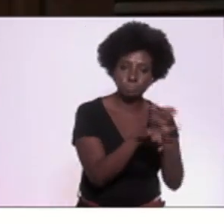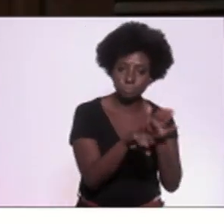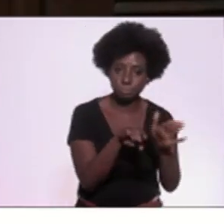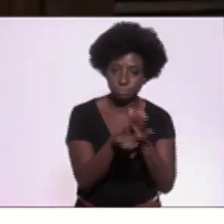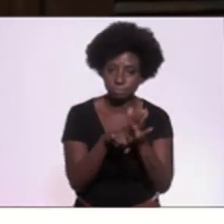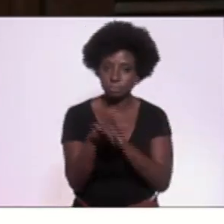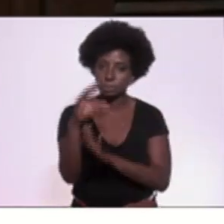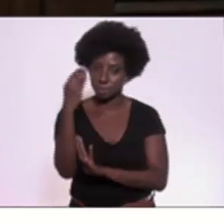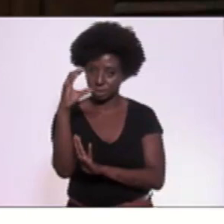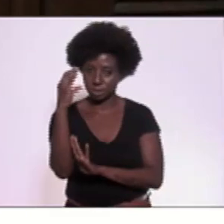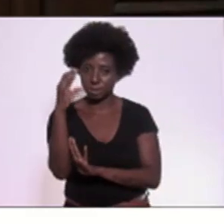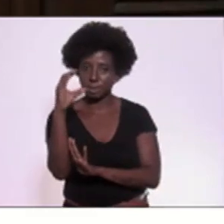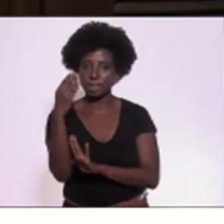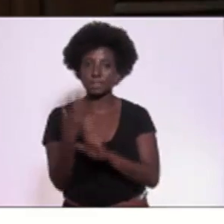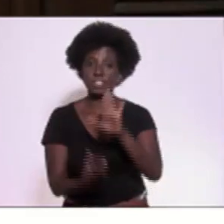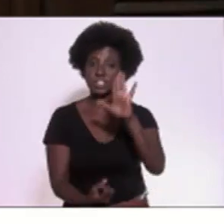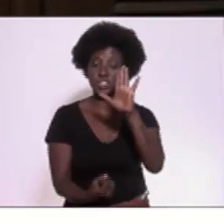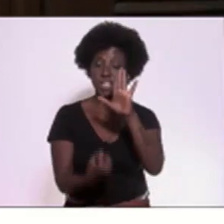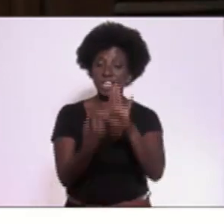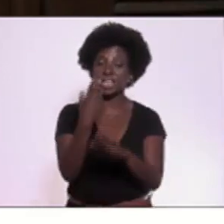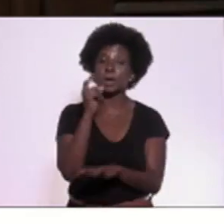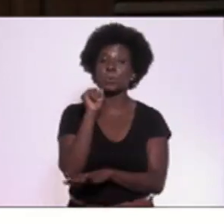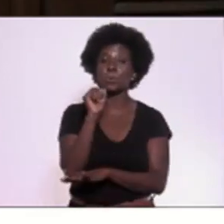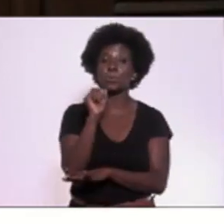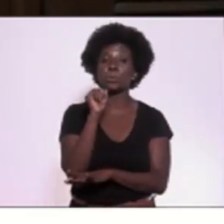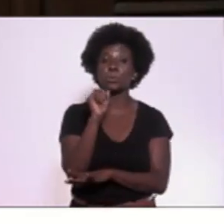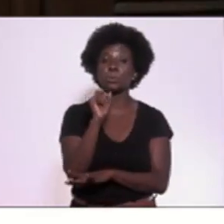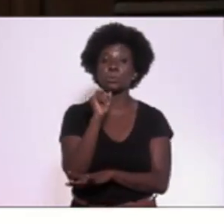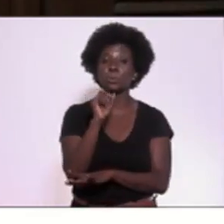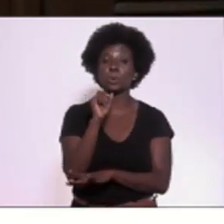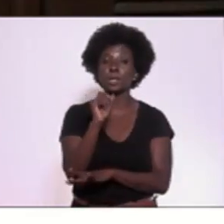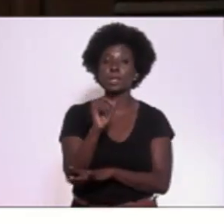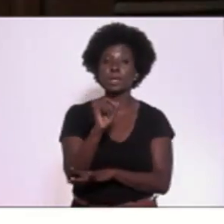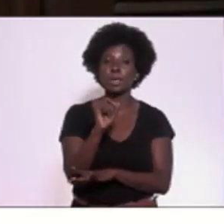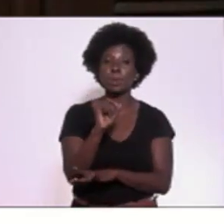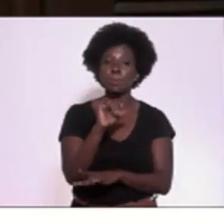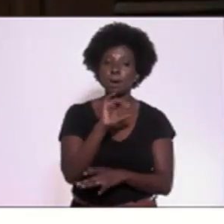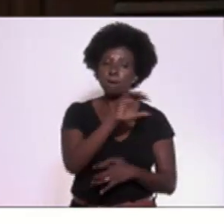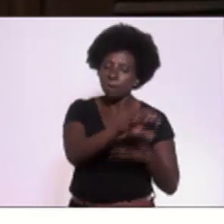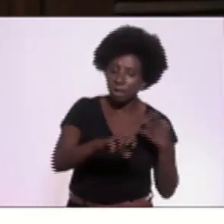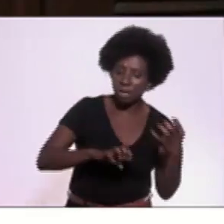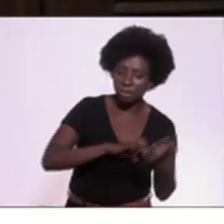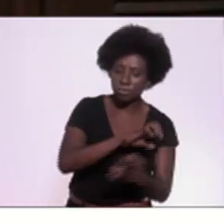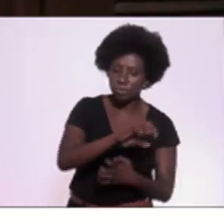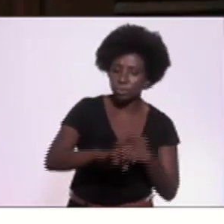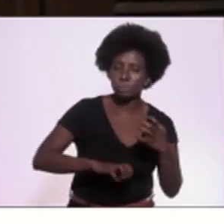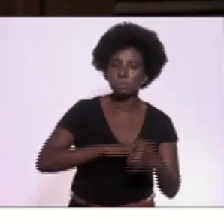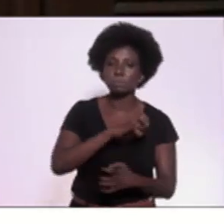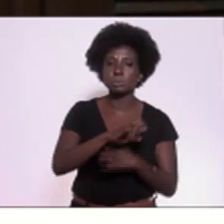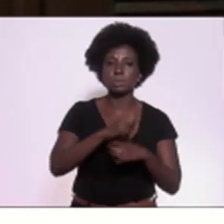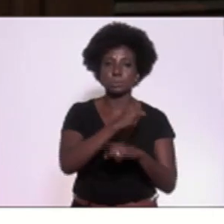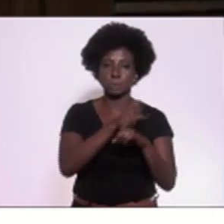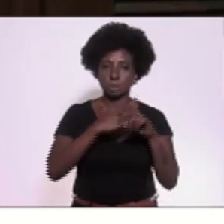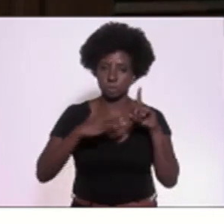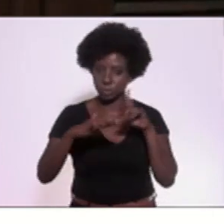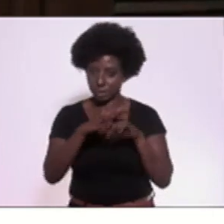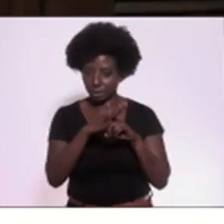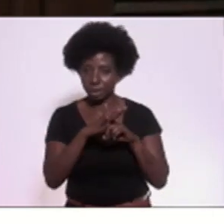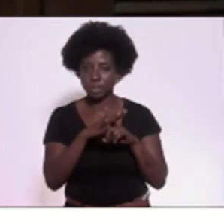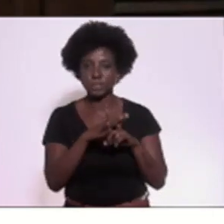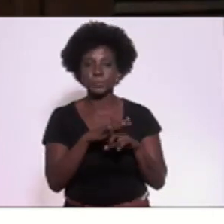a gente produz uma efervescência na sociedade. É fato o que Angela Davis, filósofa,